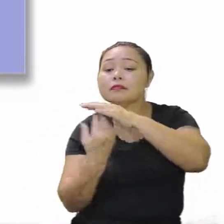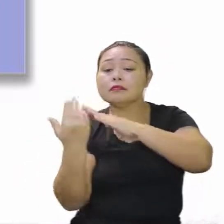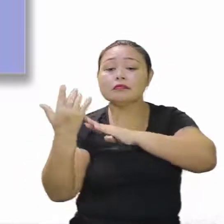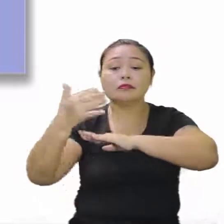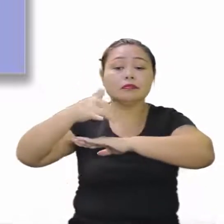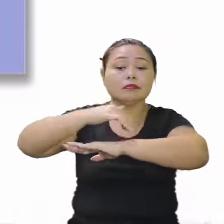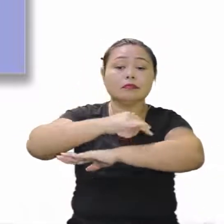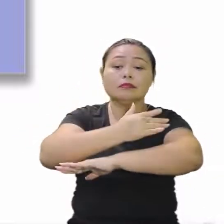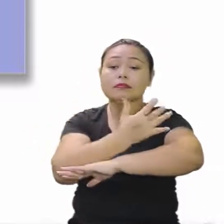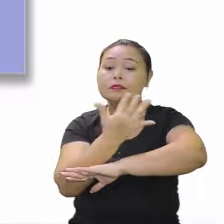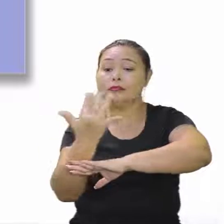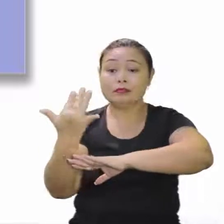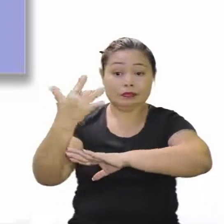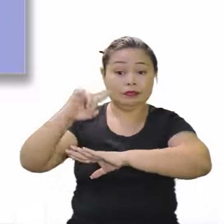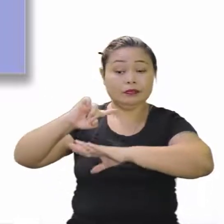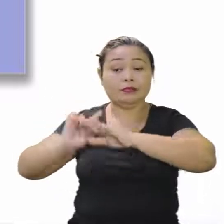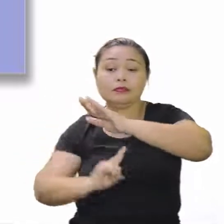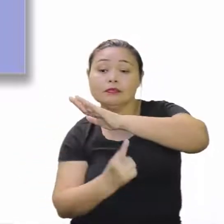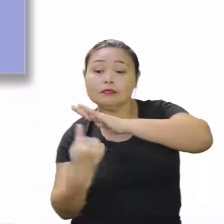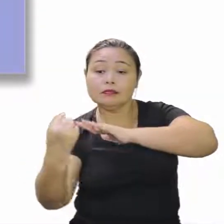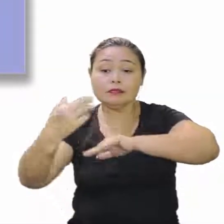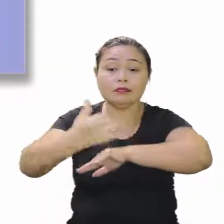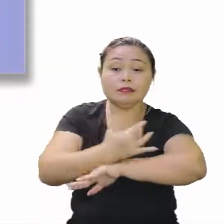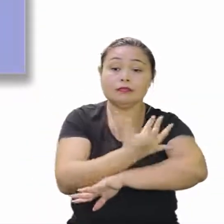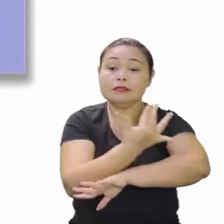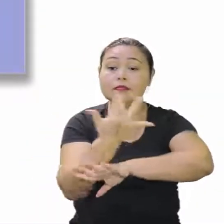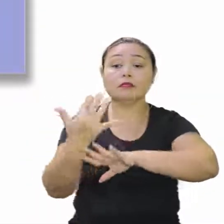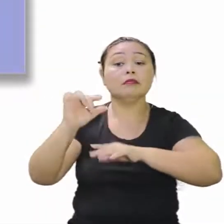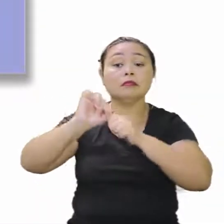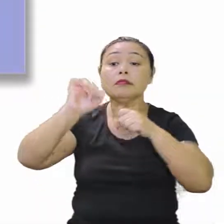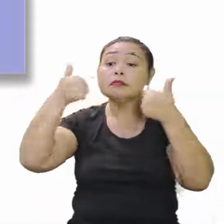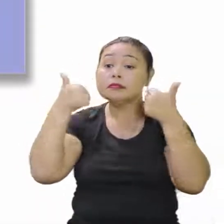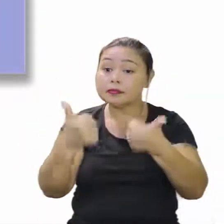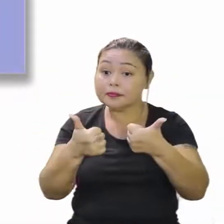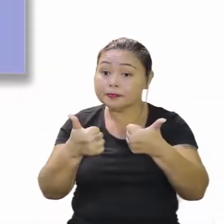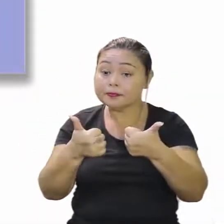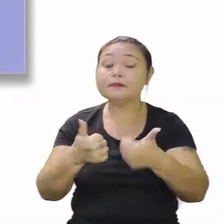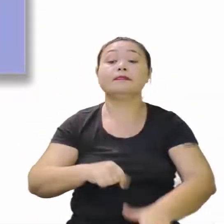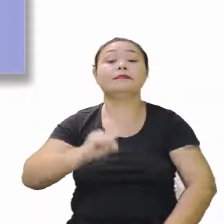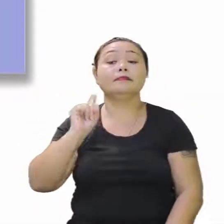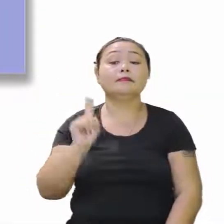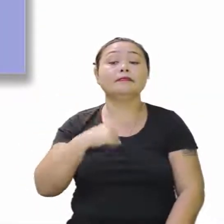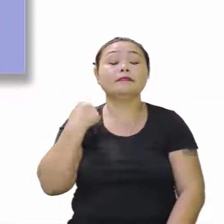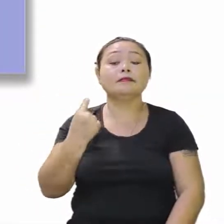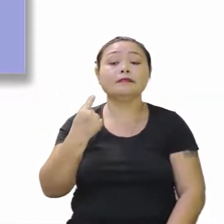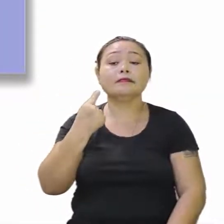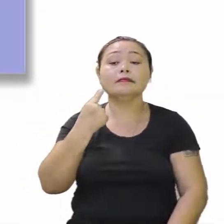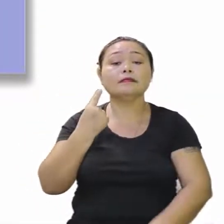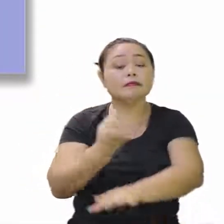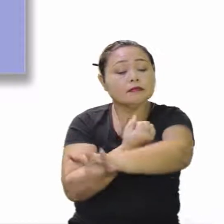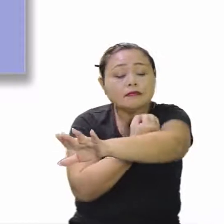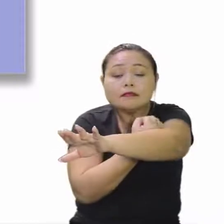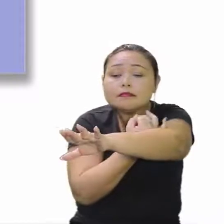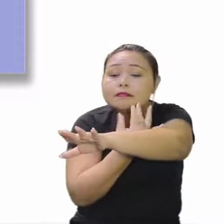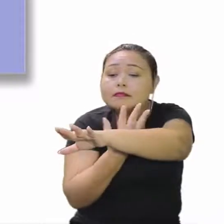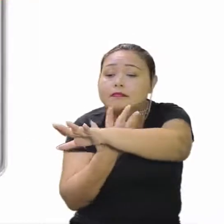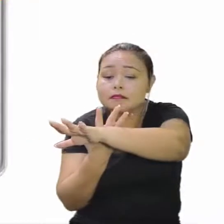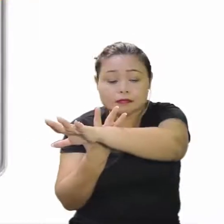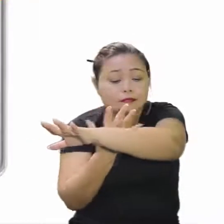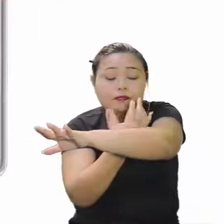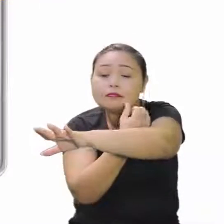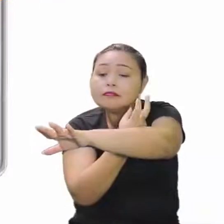ambiente, meio ambiente. Beleza? Vamos começar pela vegetação.